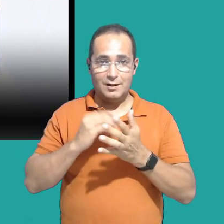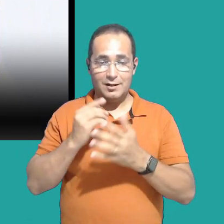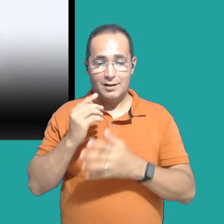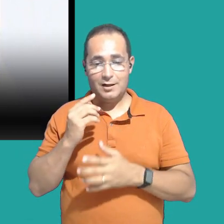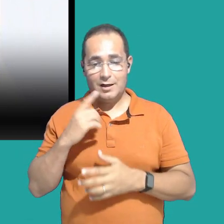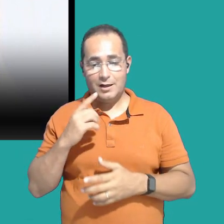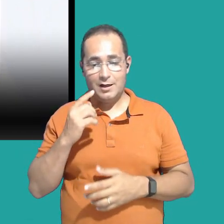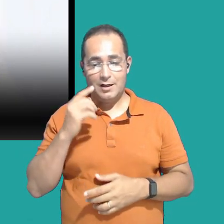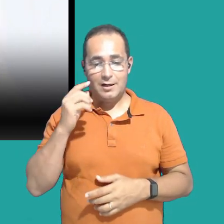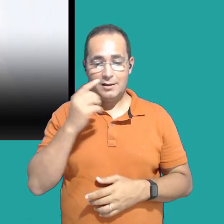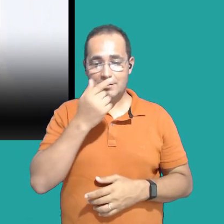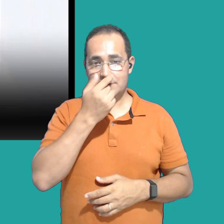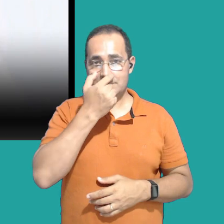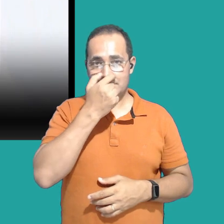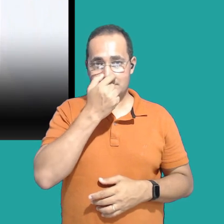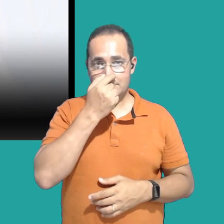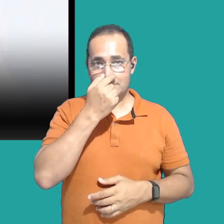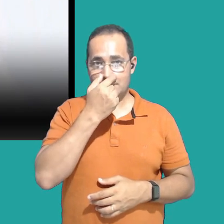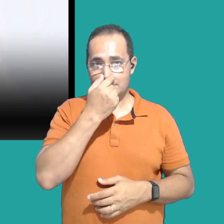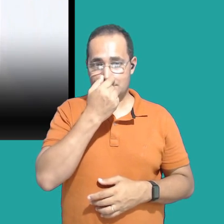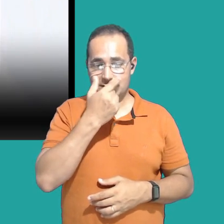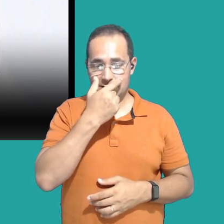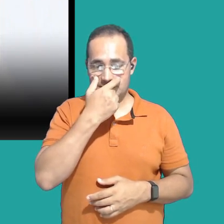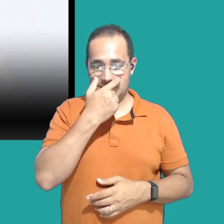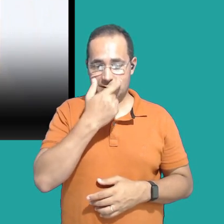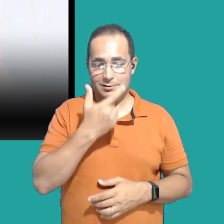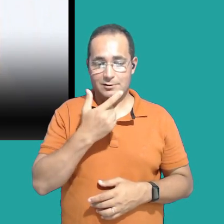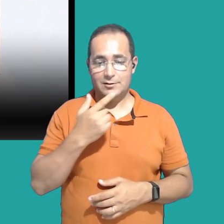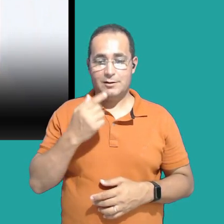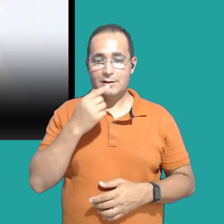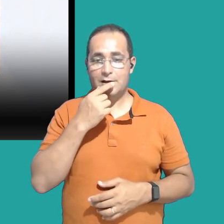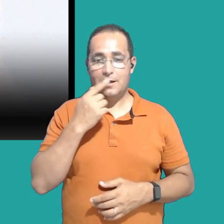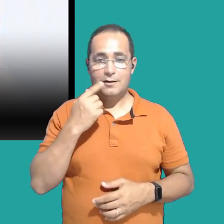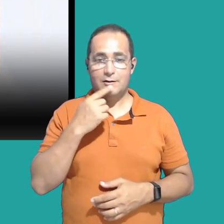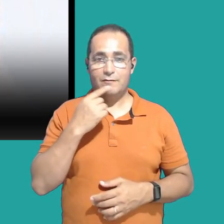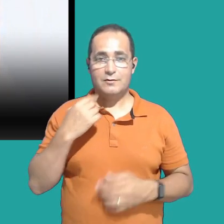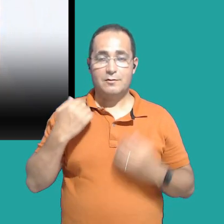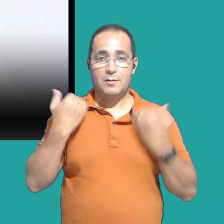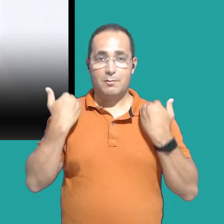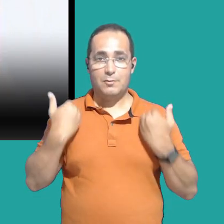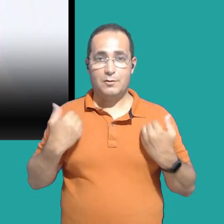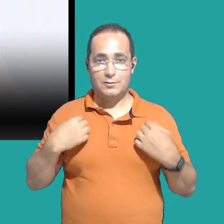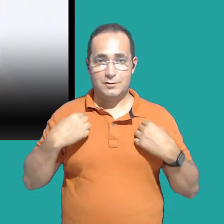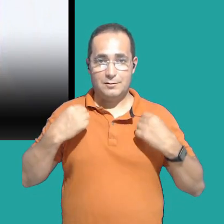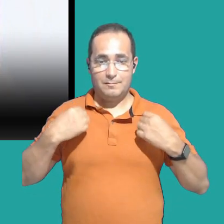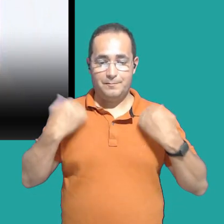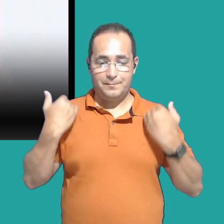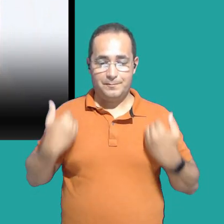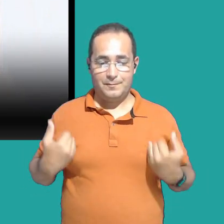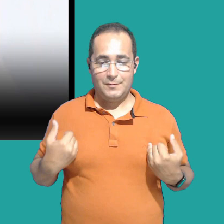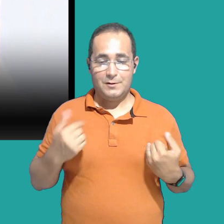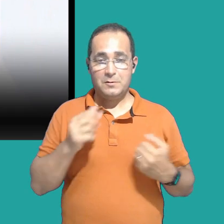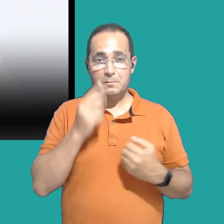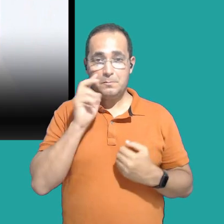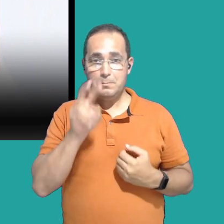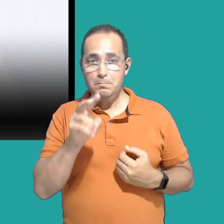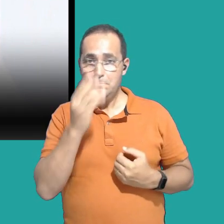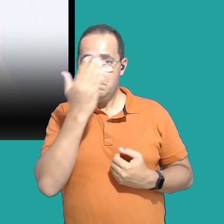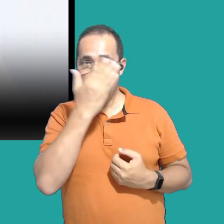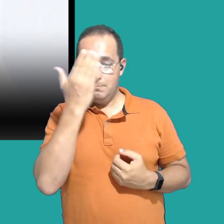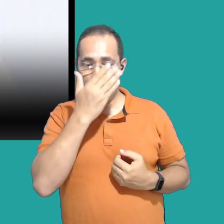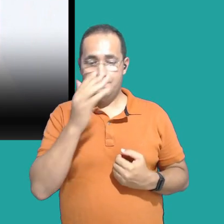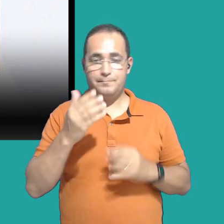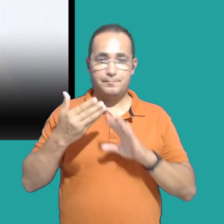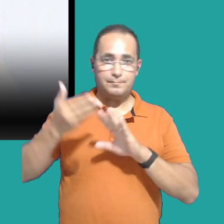sobrancelhas falhas, olhos castanhos, nariz achatado e lábios finos, né? Eu estou usando uma blusa de alça preta,